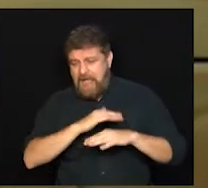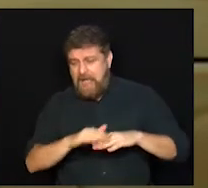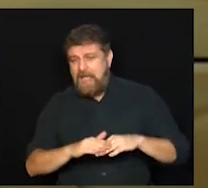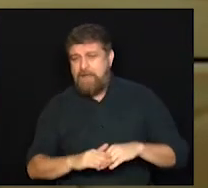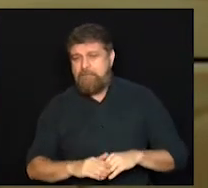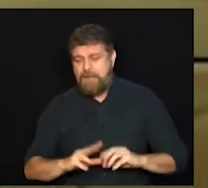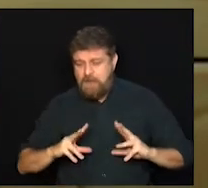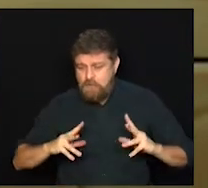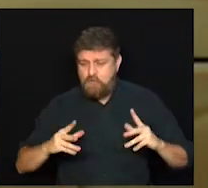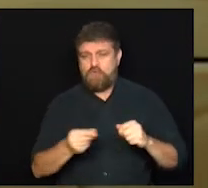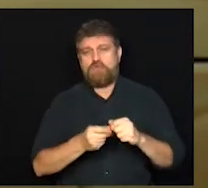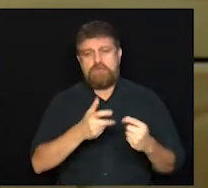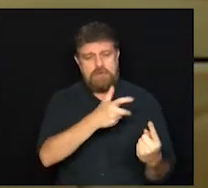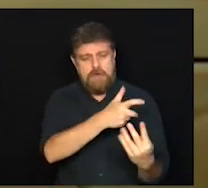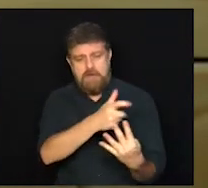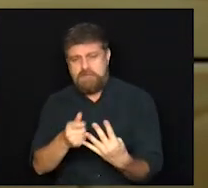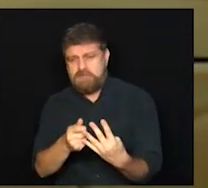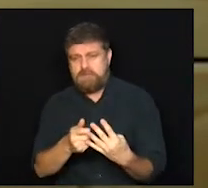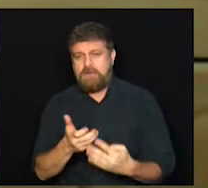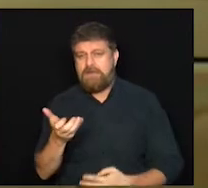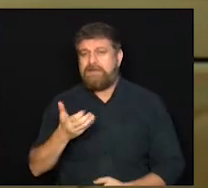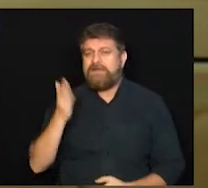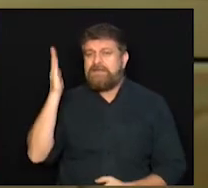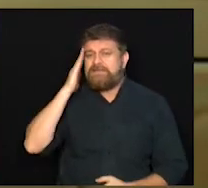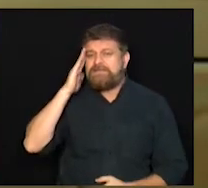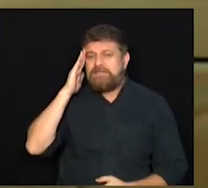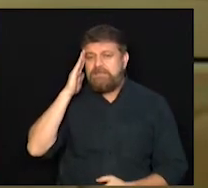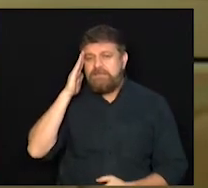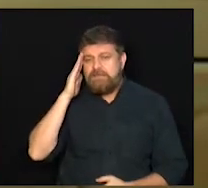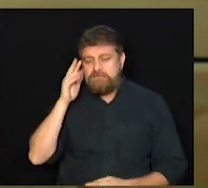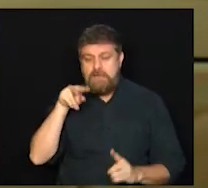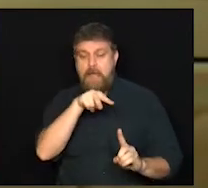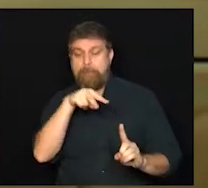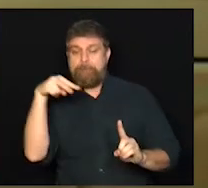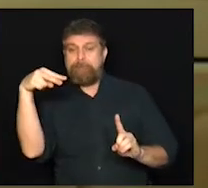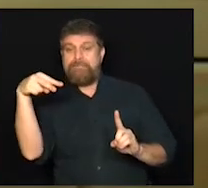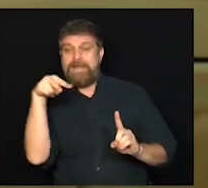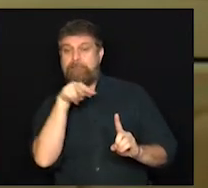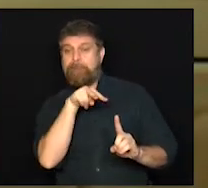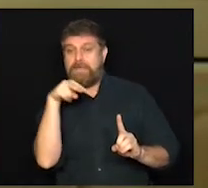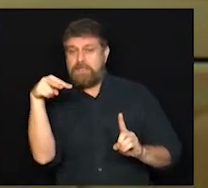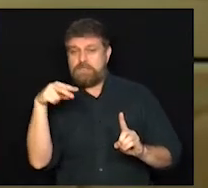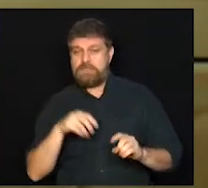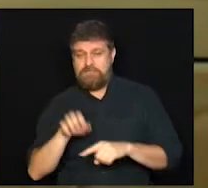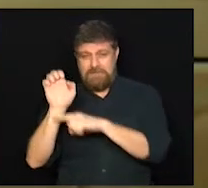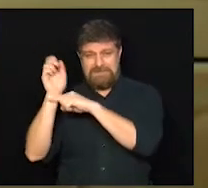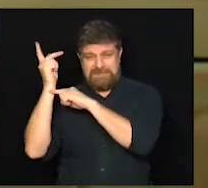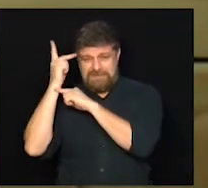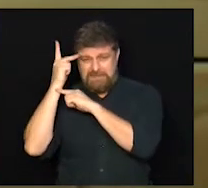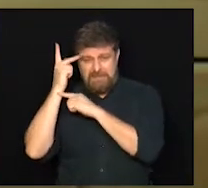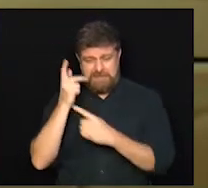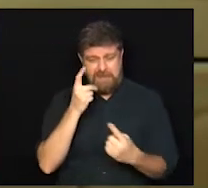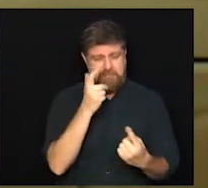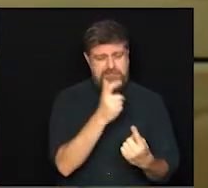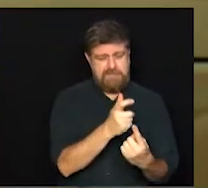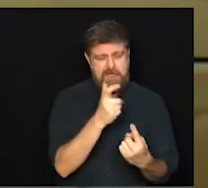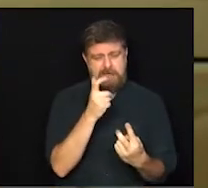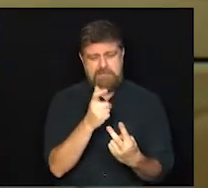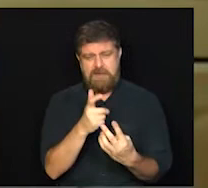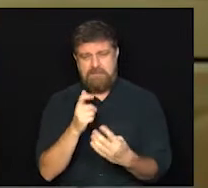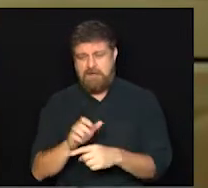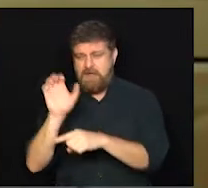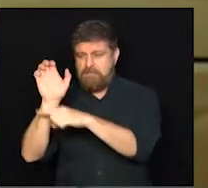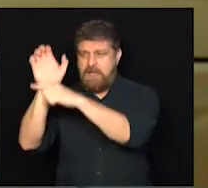uma palavra final sua sobre essa perspectiva, né? Nós estamos com o estado de São Paulo vacinando, os outros